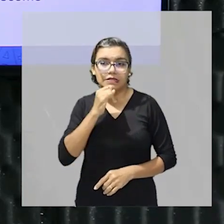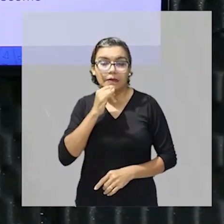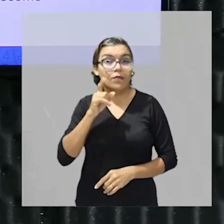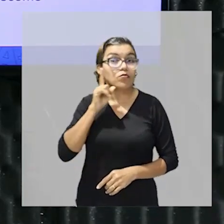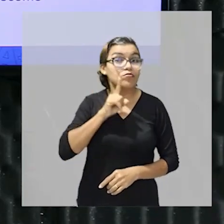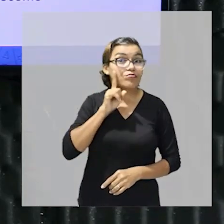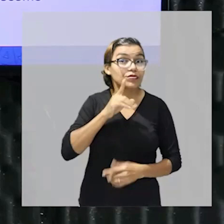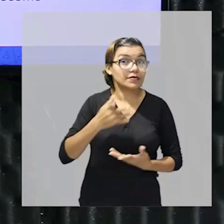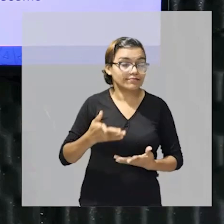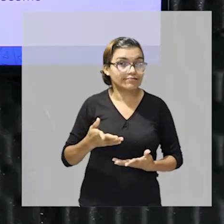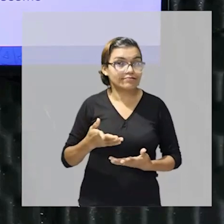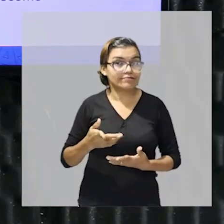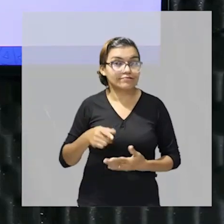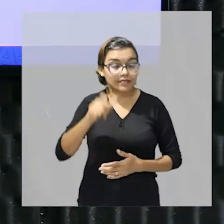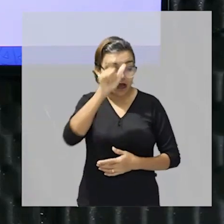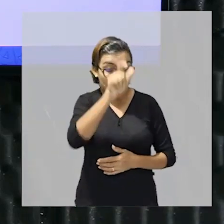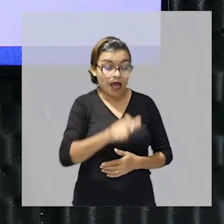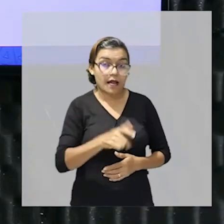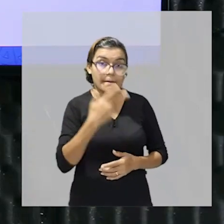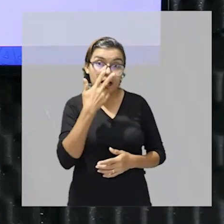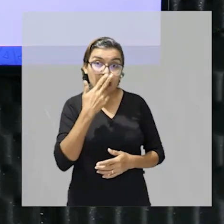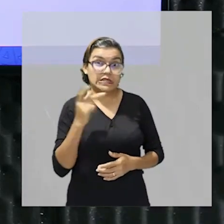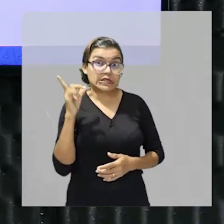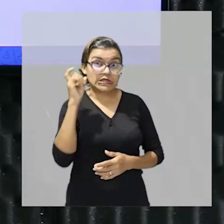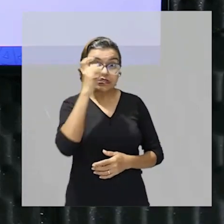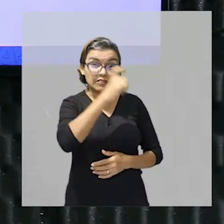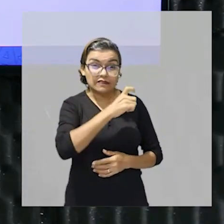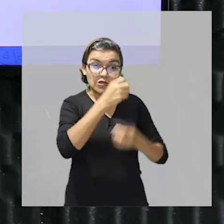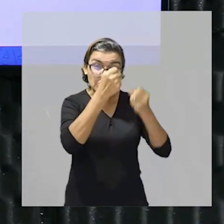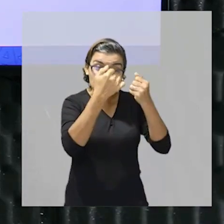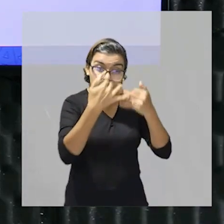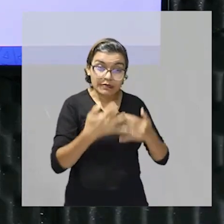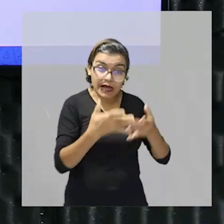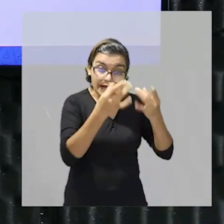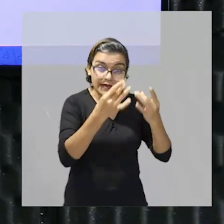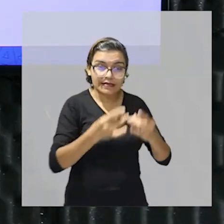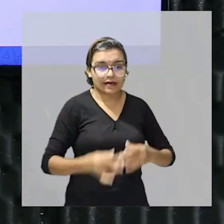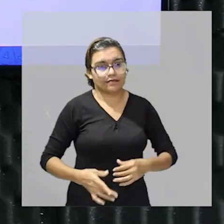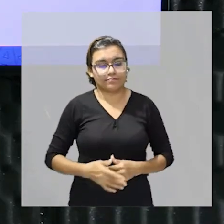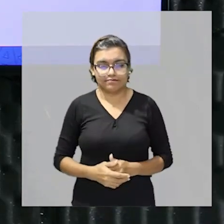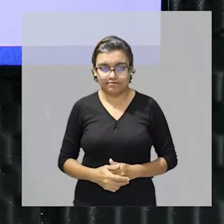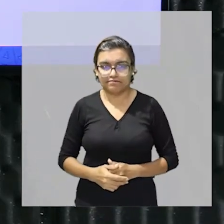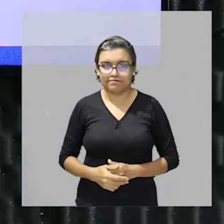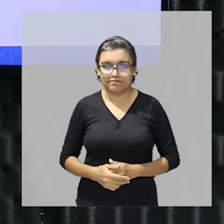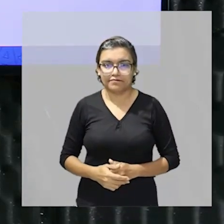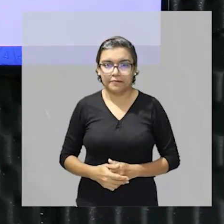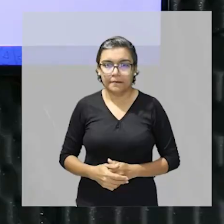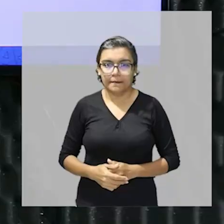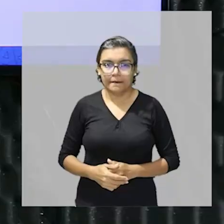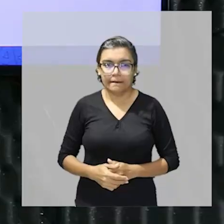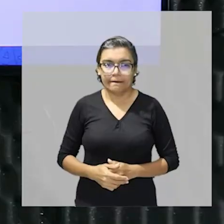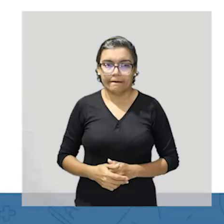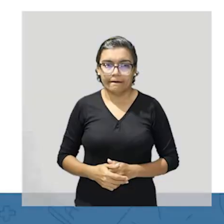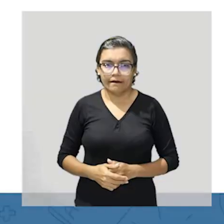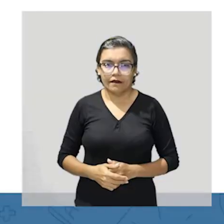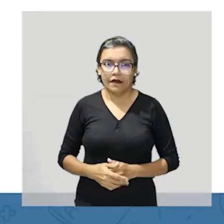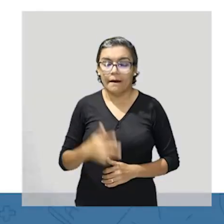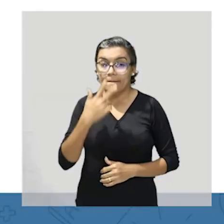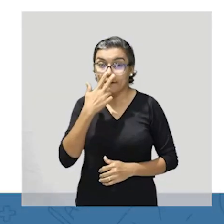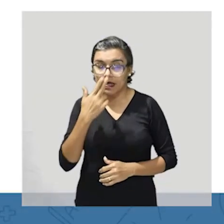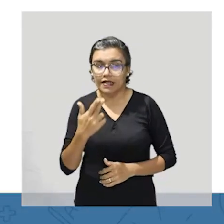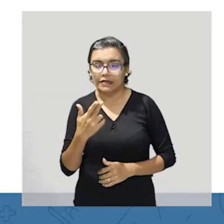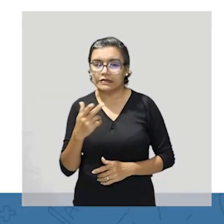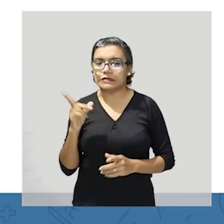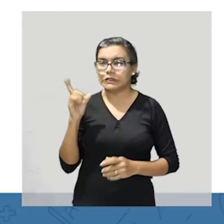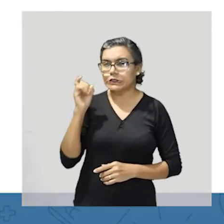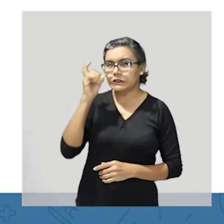de definir. O que eu tenho como possibilidade de resposta? Essa complexidade dela se